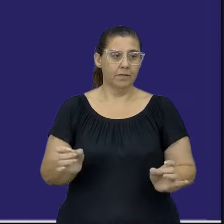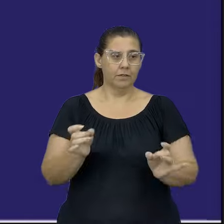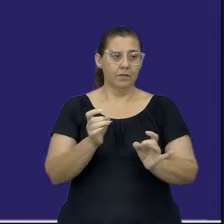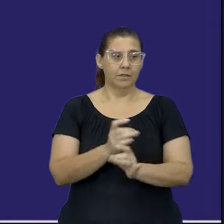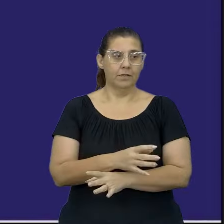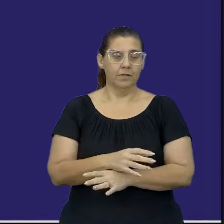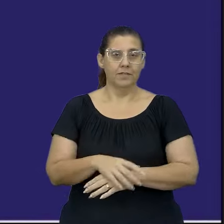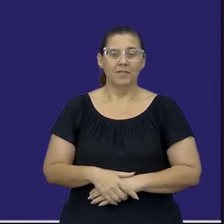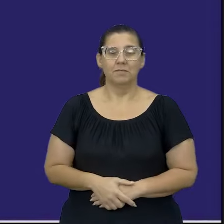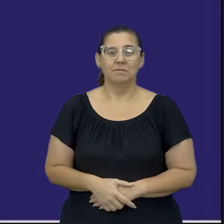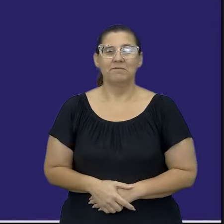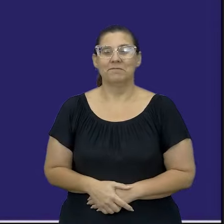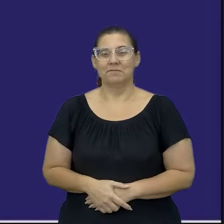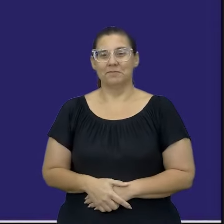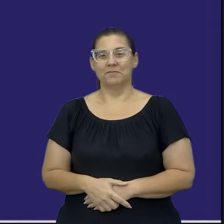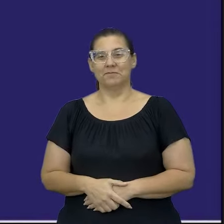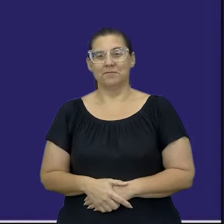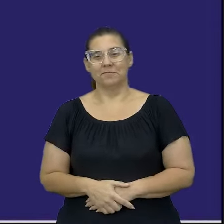Prontinho.